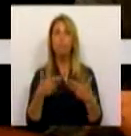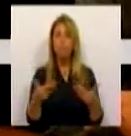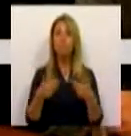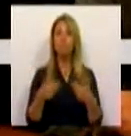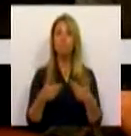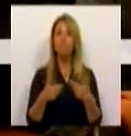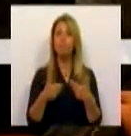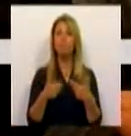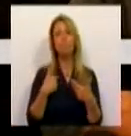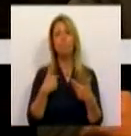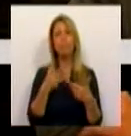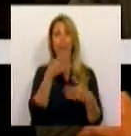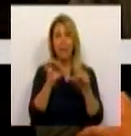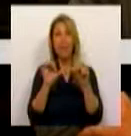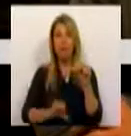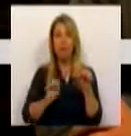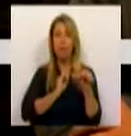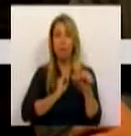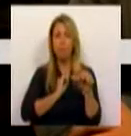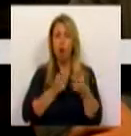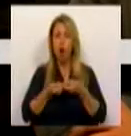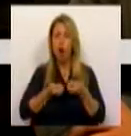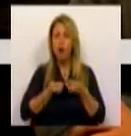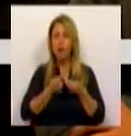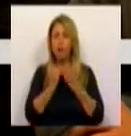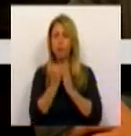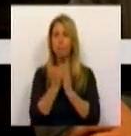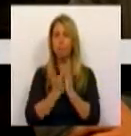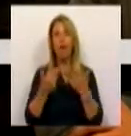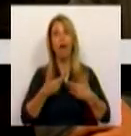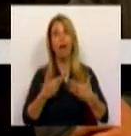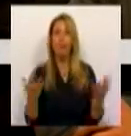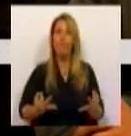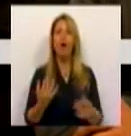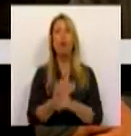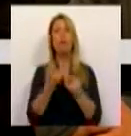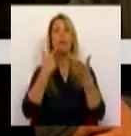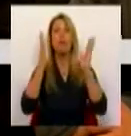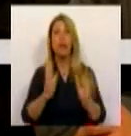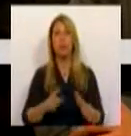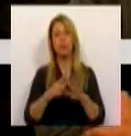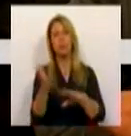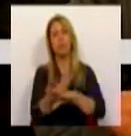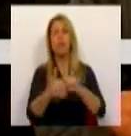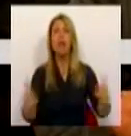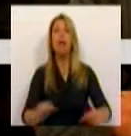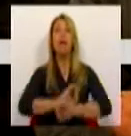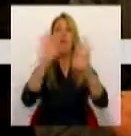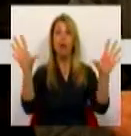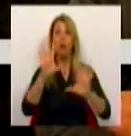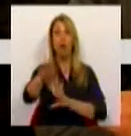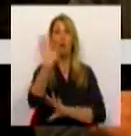ajudou-me a organizar a minha intervenção. Porque se era preciso criar uma fronteira clara entre as opções políticas que o Partido